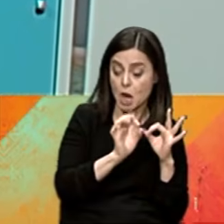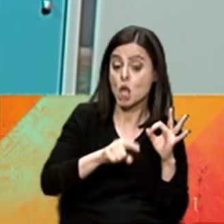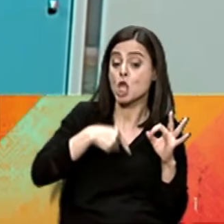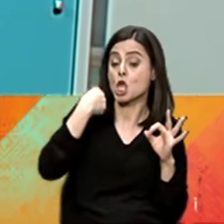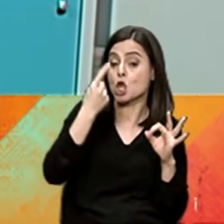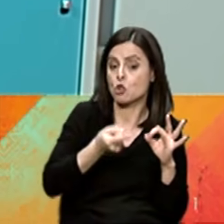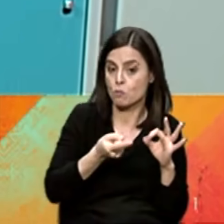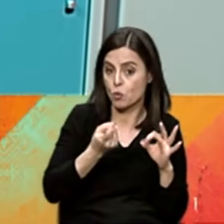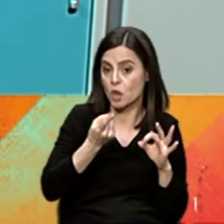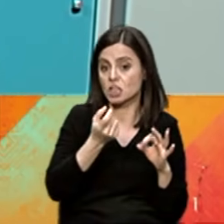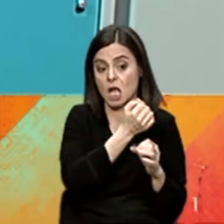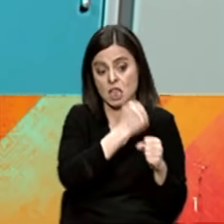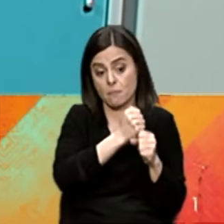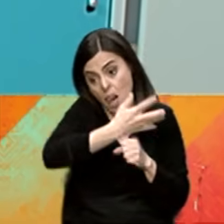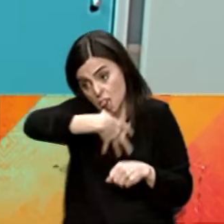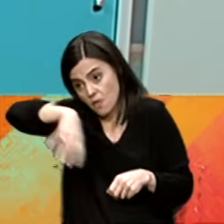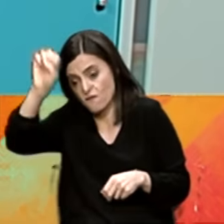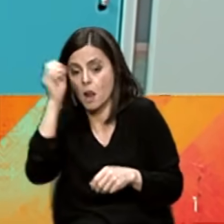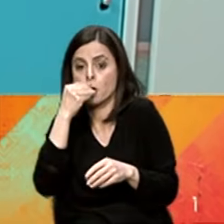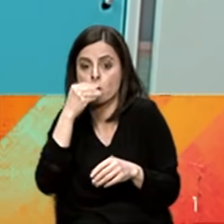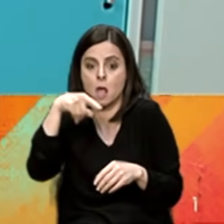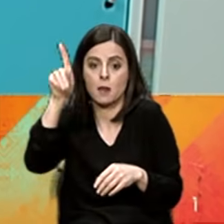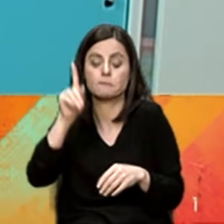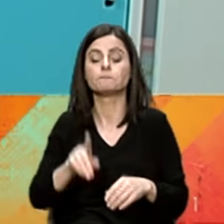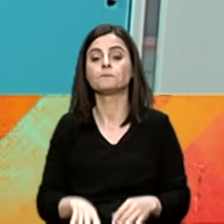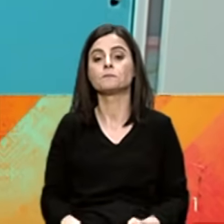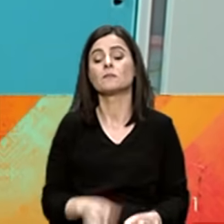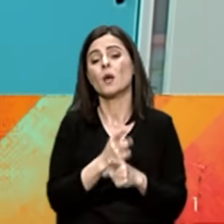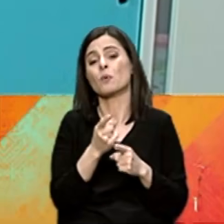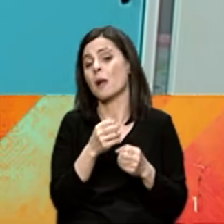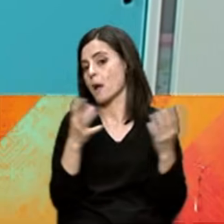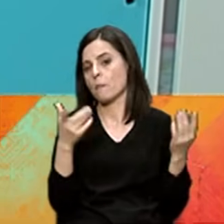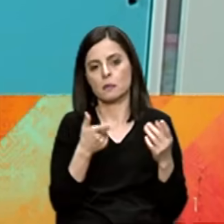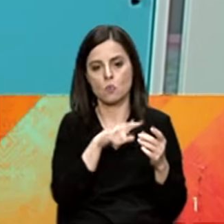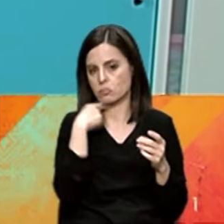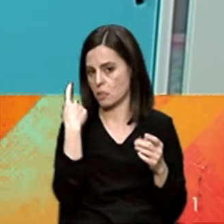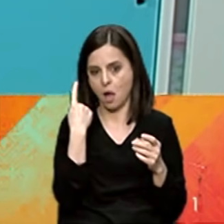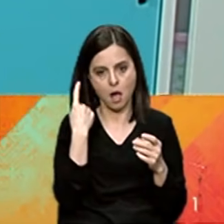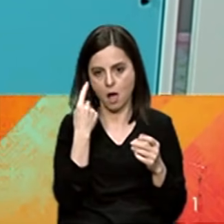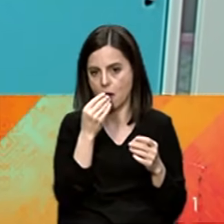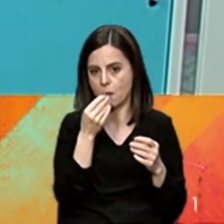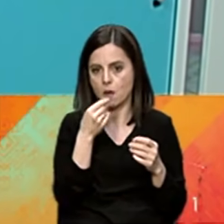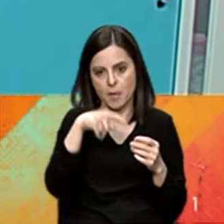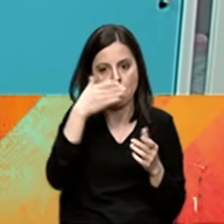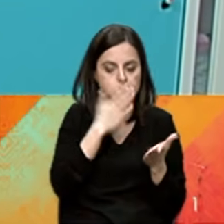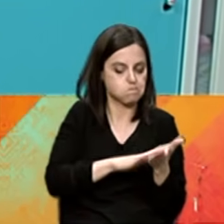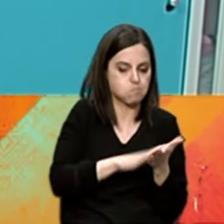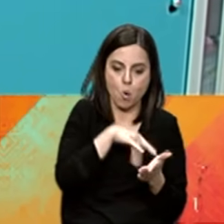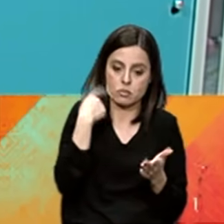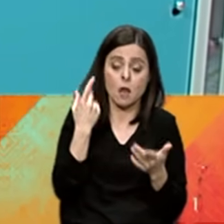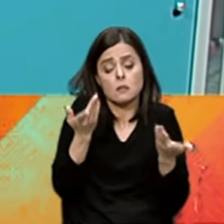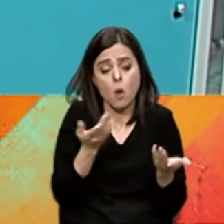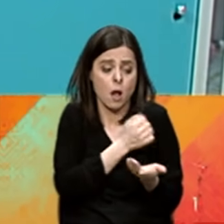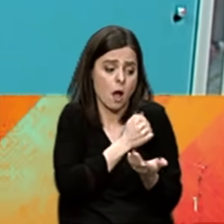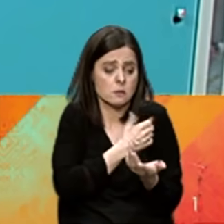para o trabalho, não é? Para quem já voltou ao trabalho e tem que não vai comer fora porque ainda não tem onde comer, leva a comida de casa. Portanto,